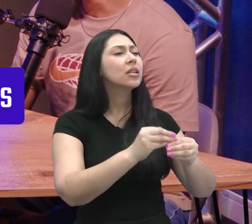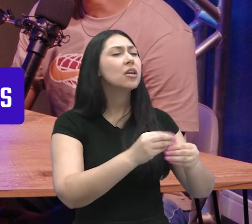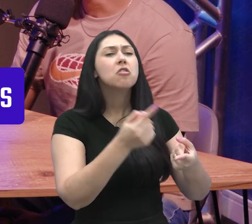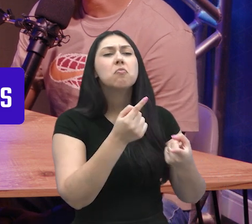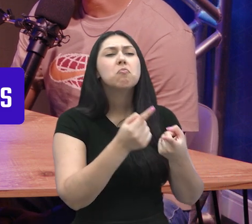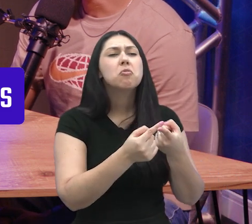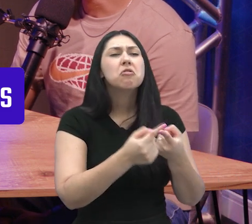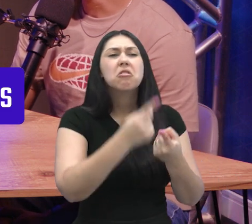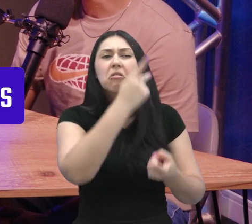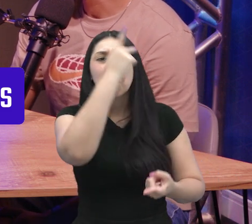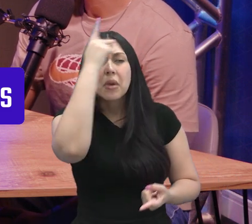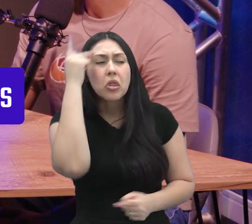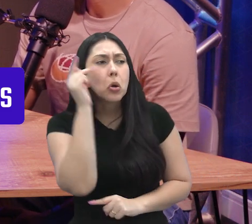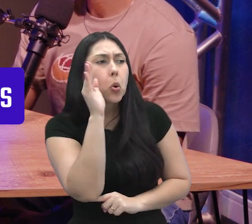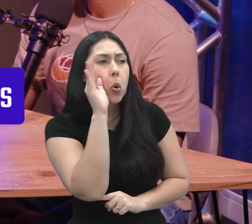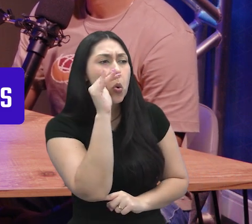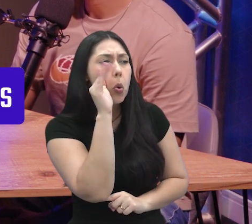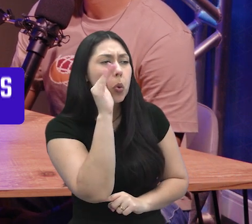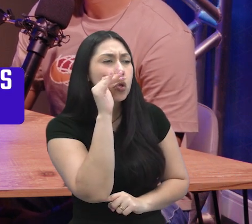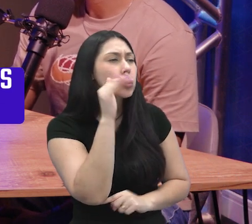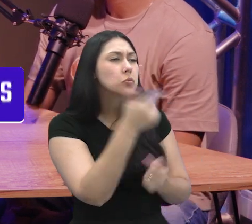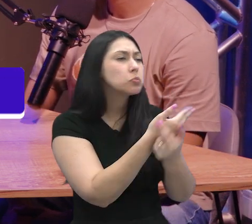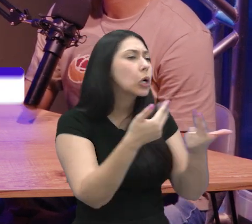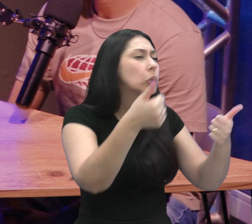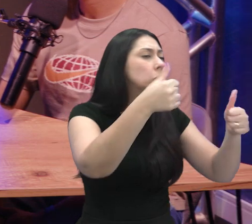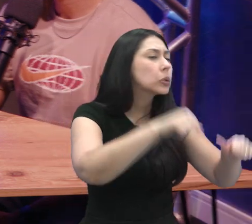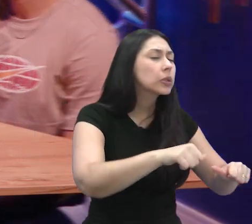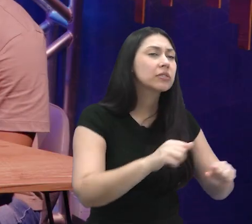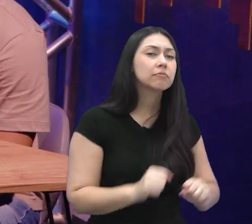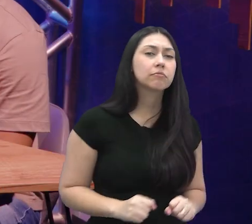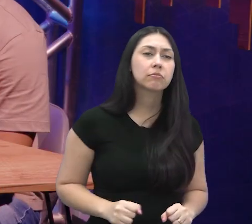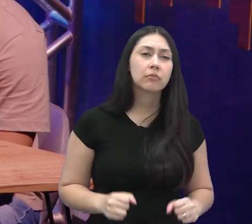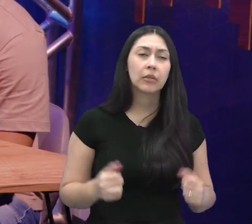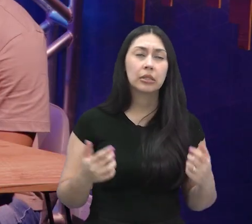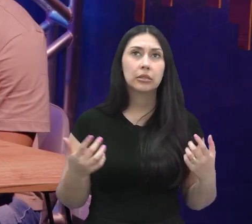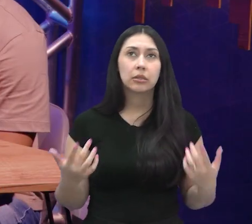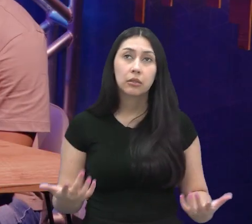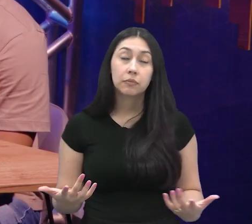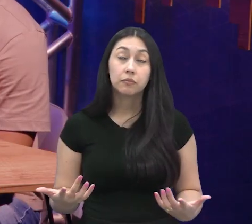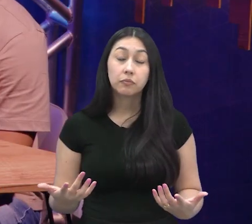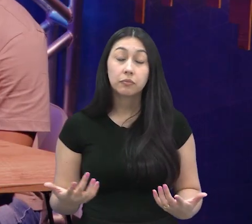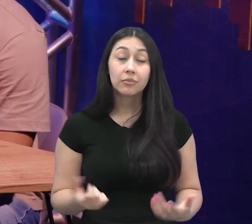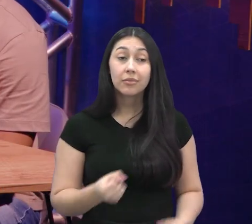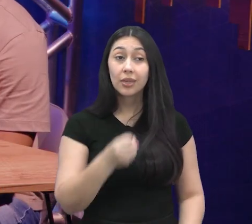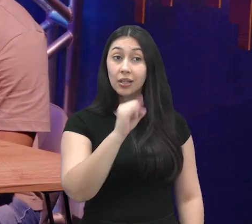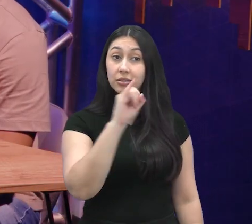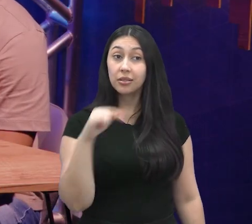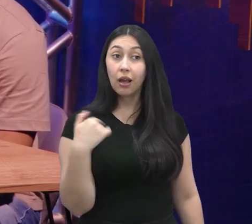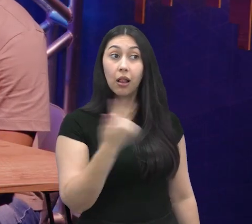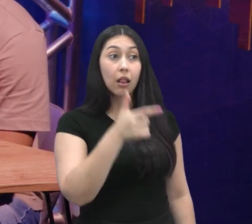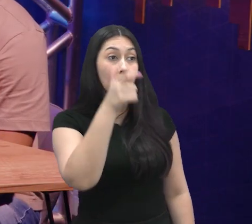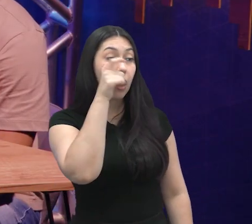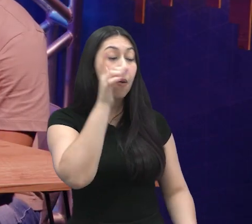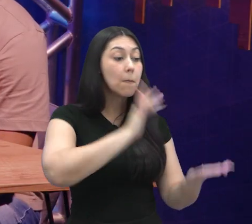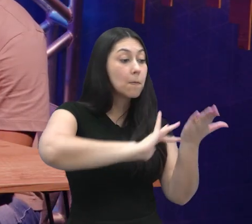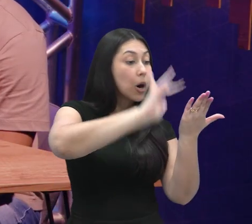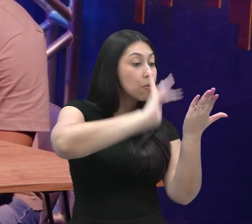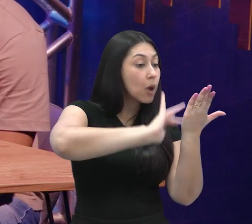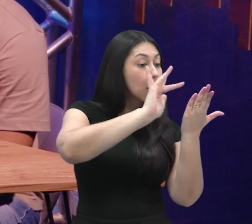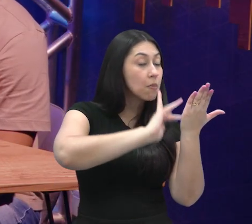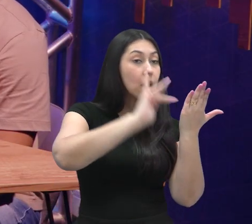usuários se envolvem com a mídia online. E tem toda essa questão, se a gente consome mais aquele